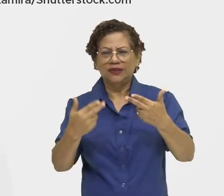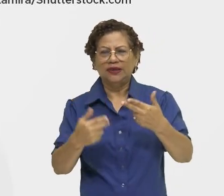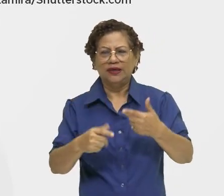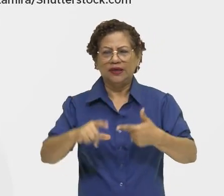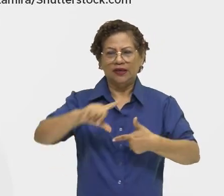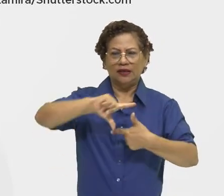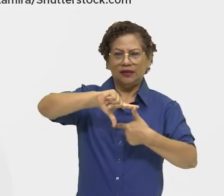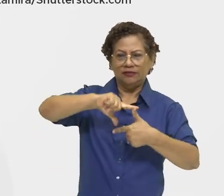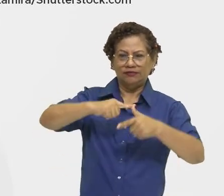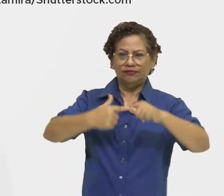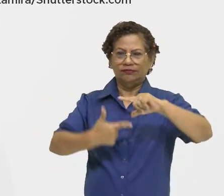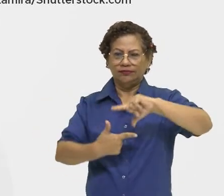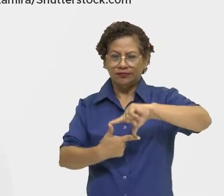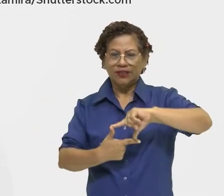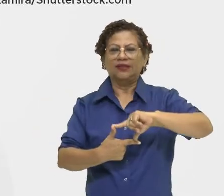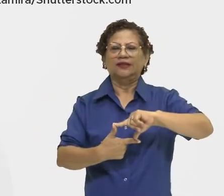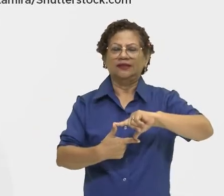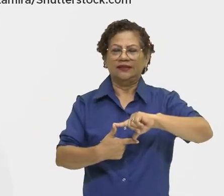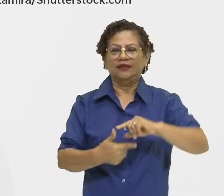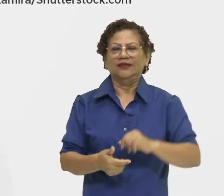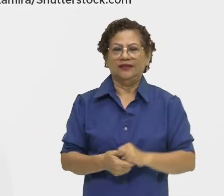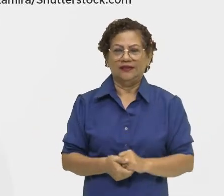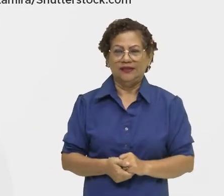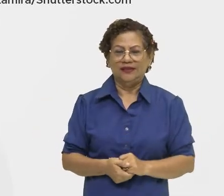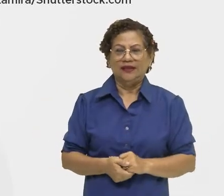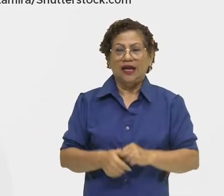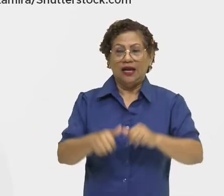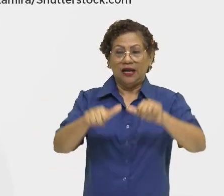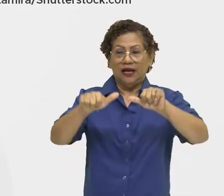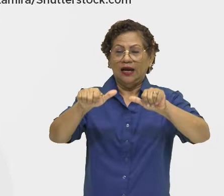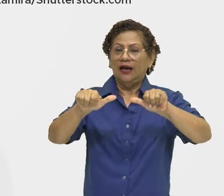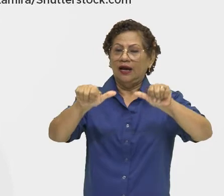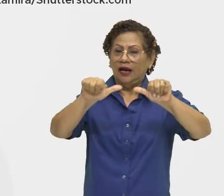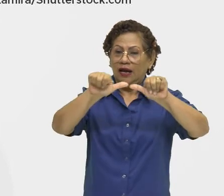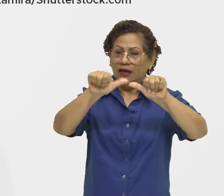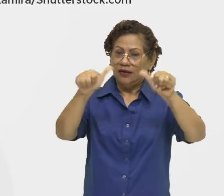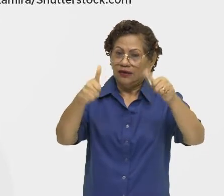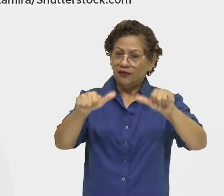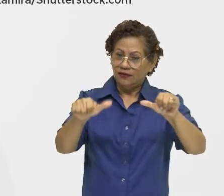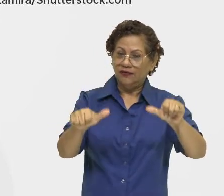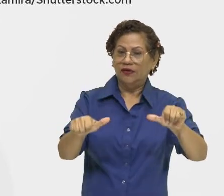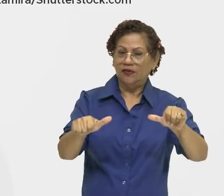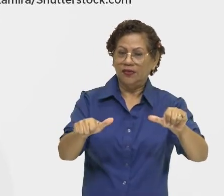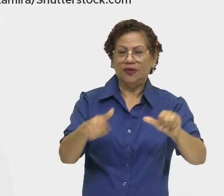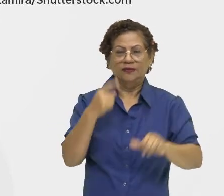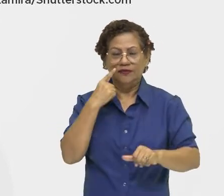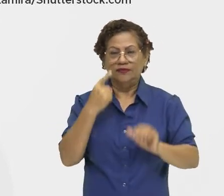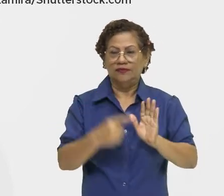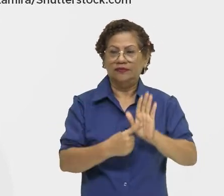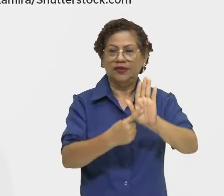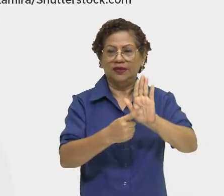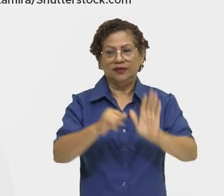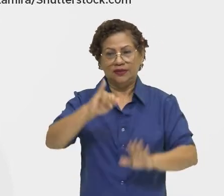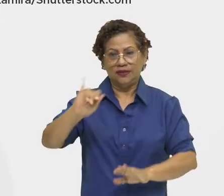em xadrez. A gente trouxe aqui para a sala também a representação de alguns vasos gregos.